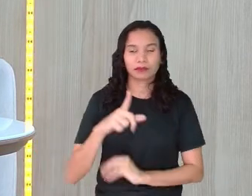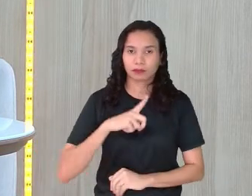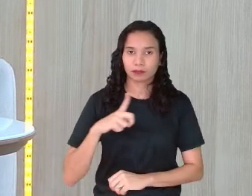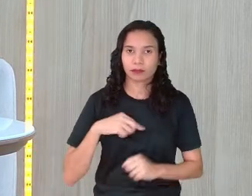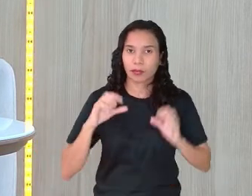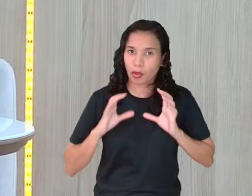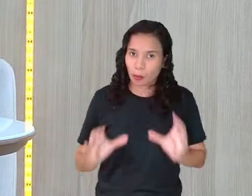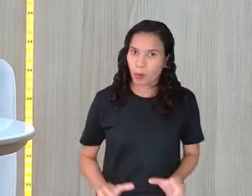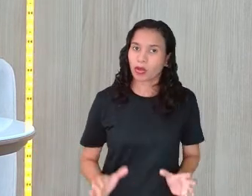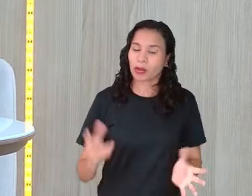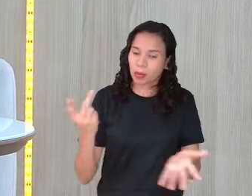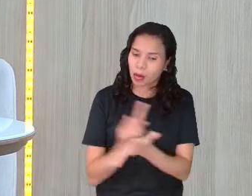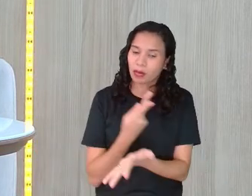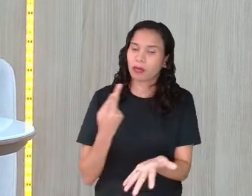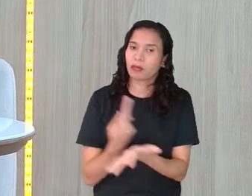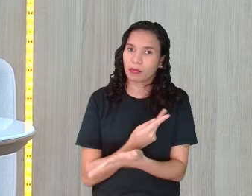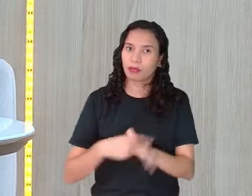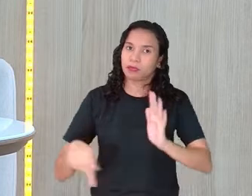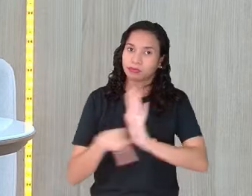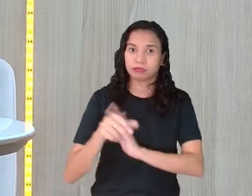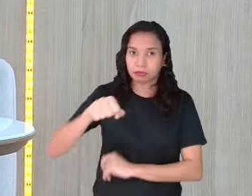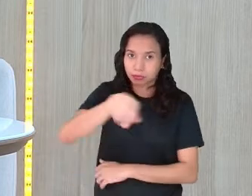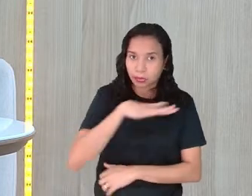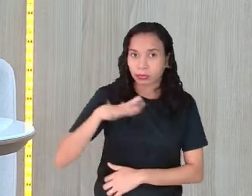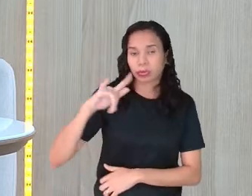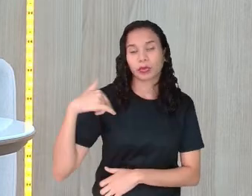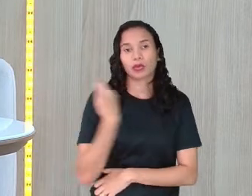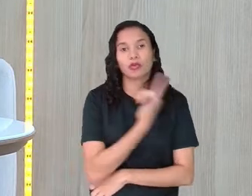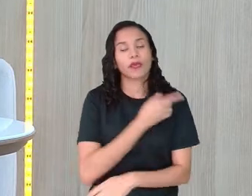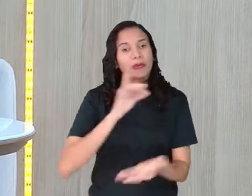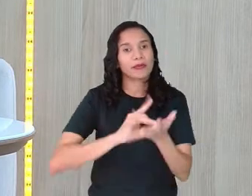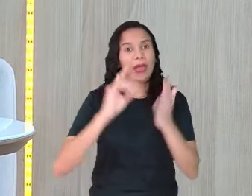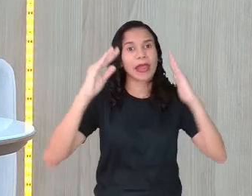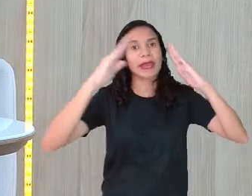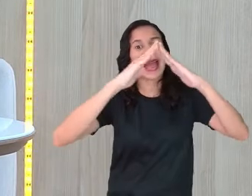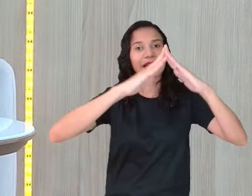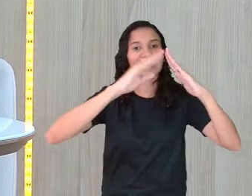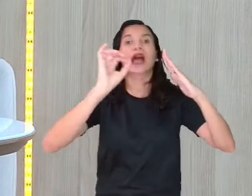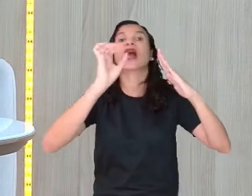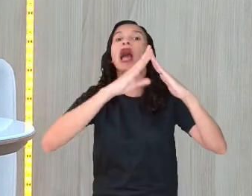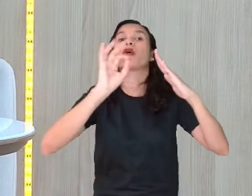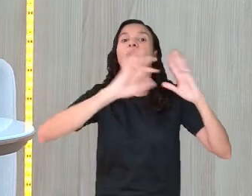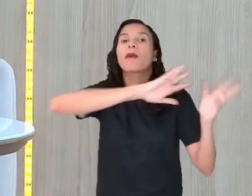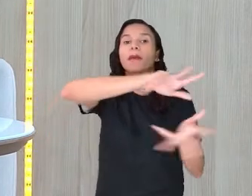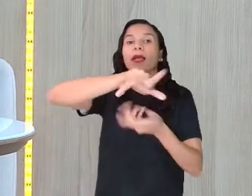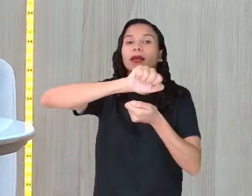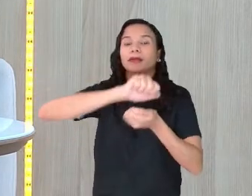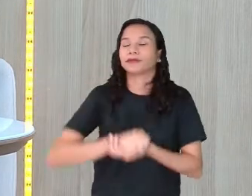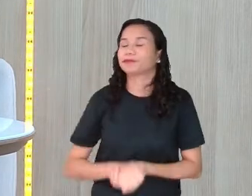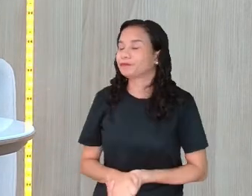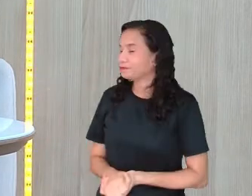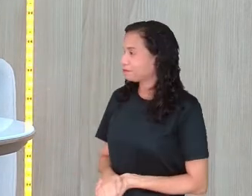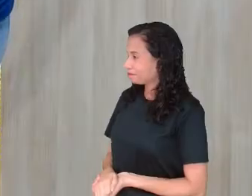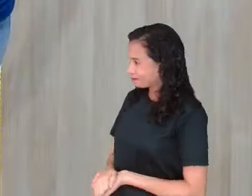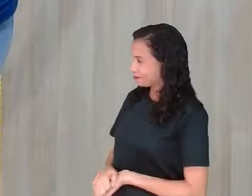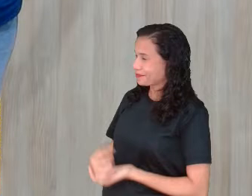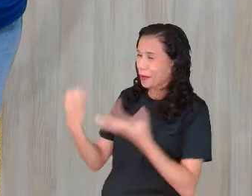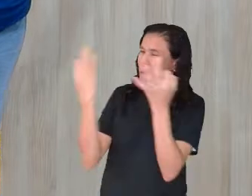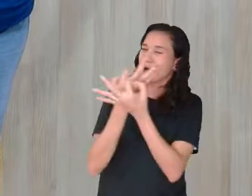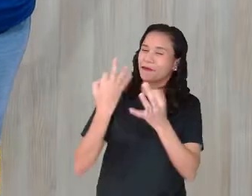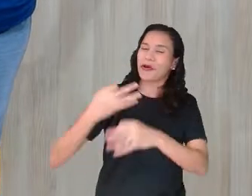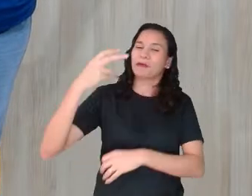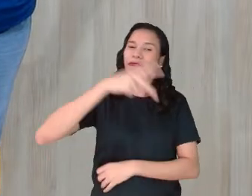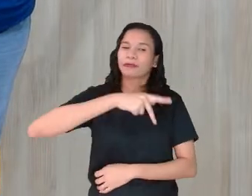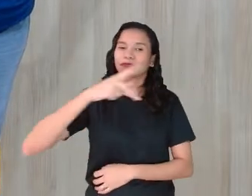de uma forma realmente inadequada dentro da nossa grande casa, que é o planeta Terra. Perfeito, professora Vanessa, é isso